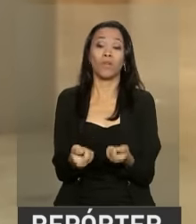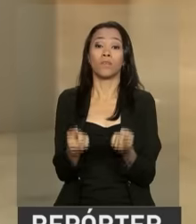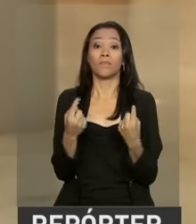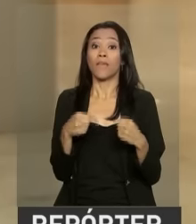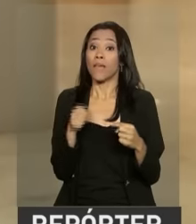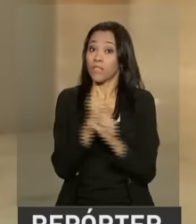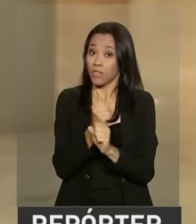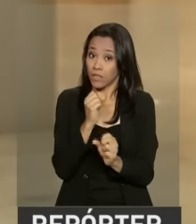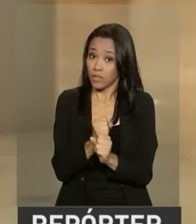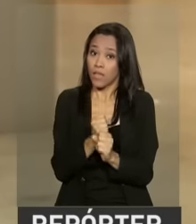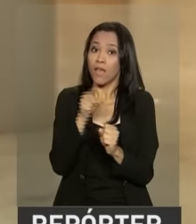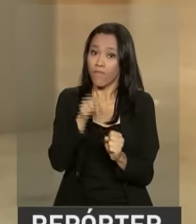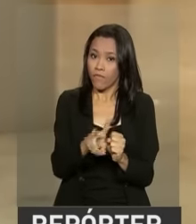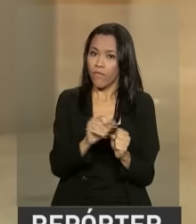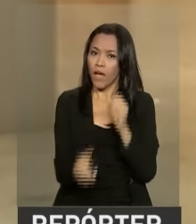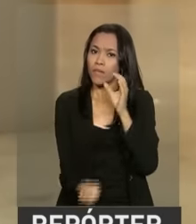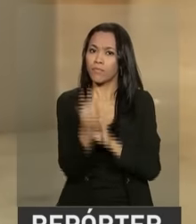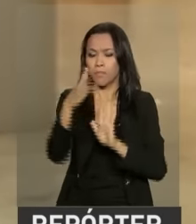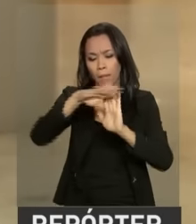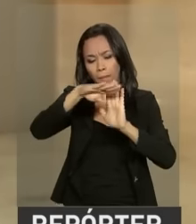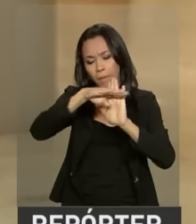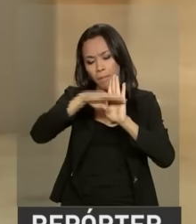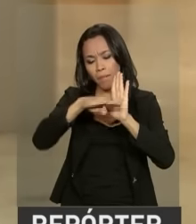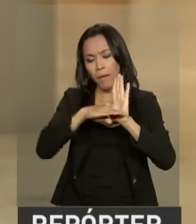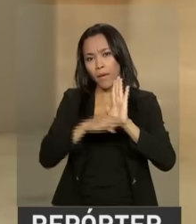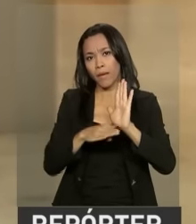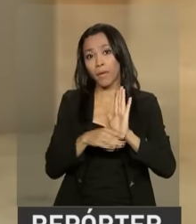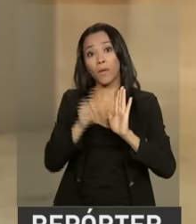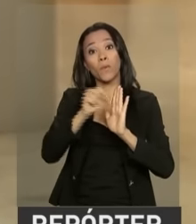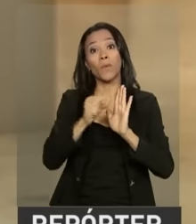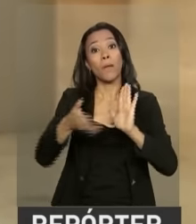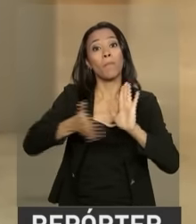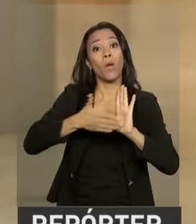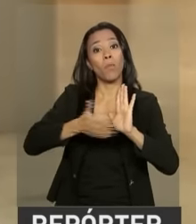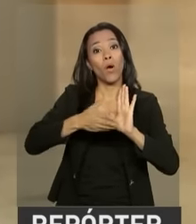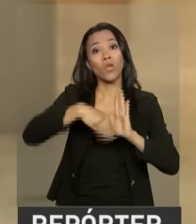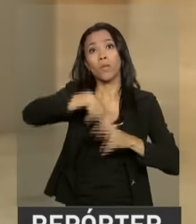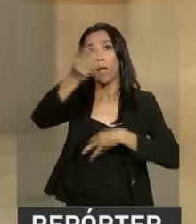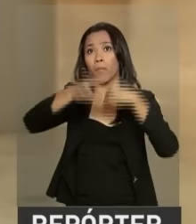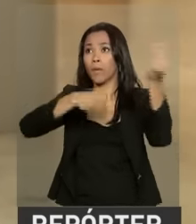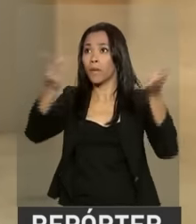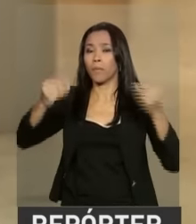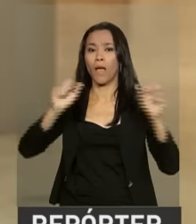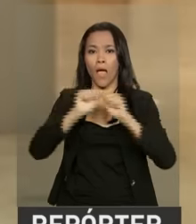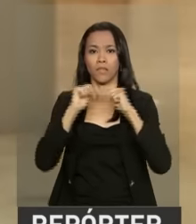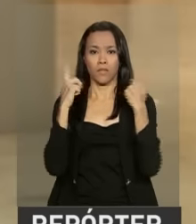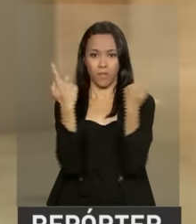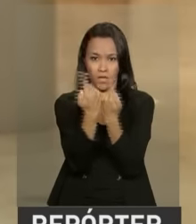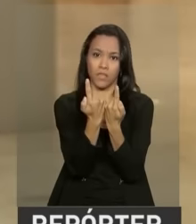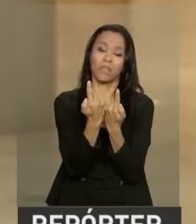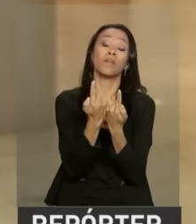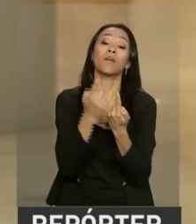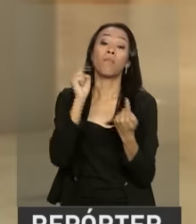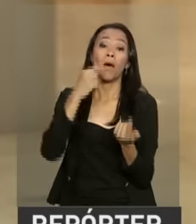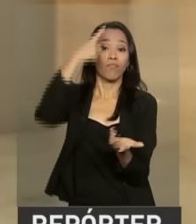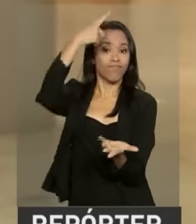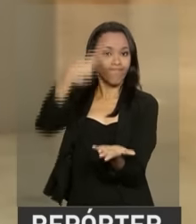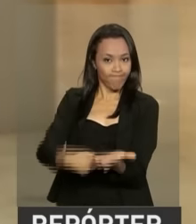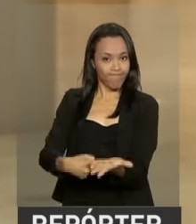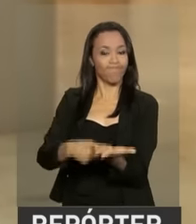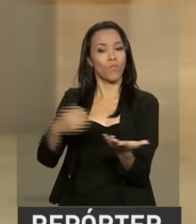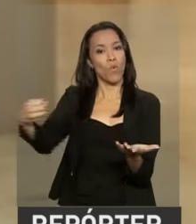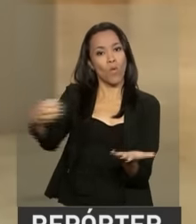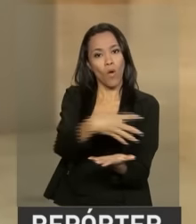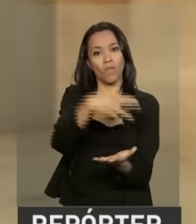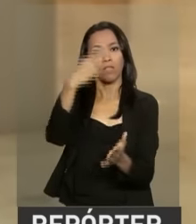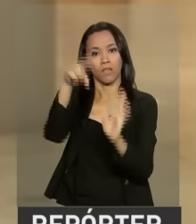serão implementadas mediante o envio de propostas às assembleias legislativ para a instituição de novo